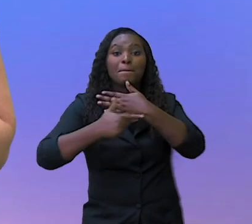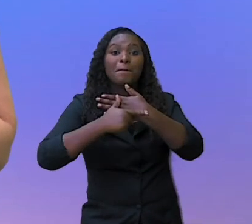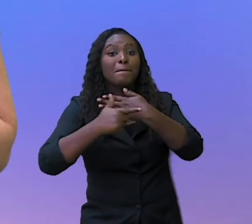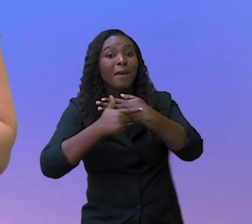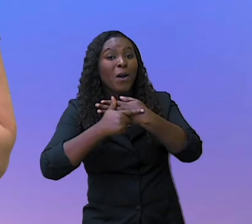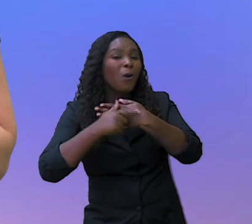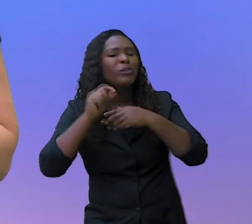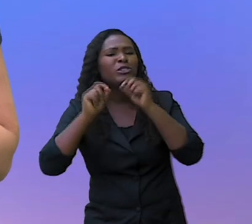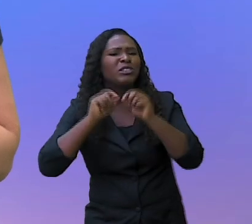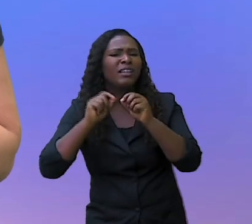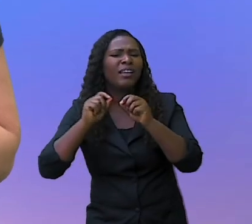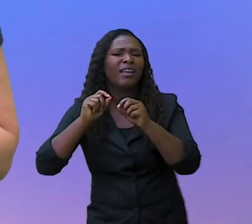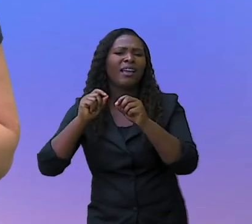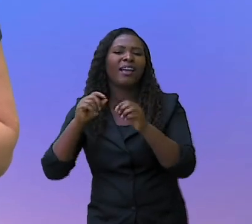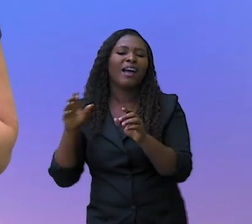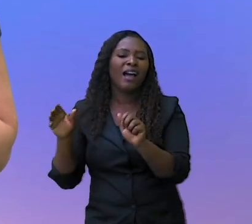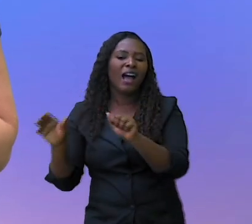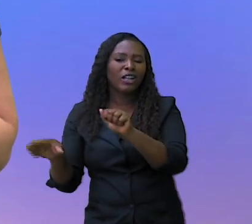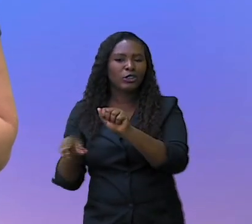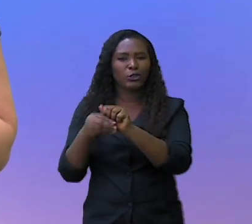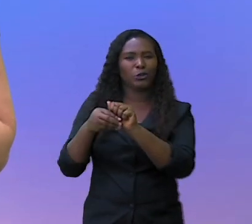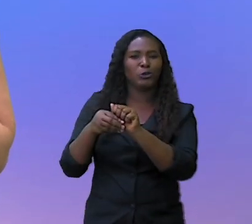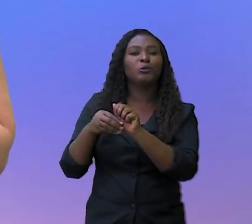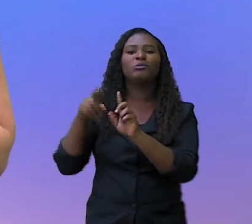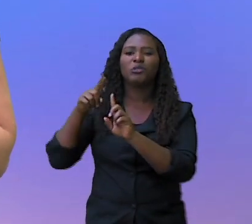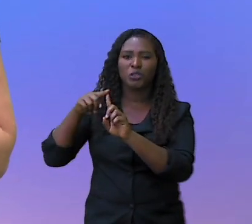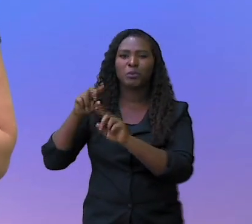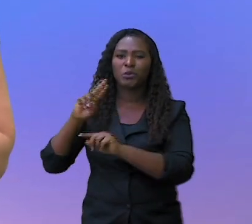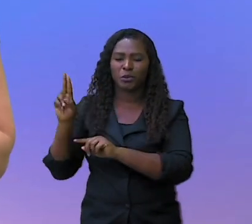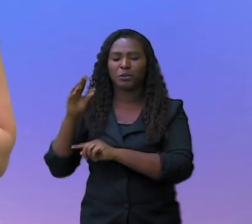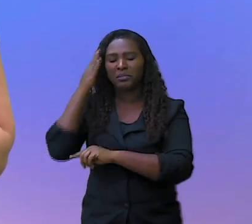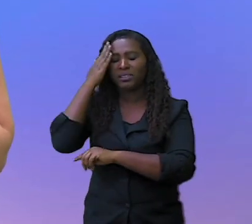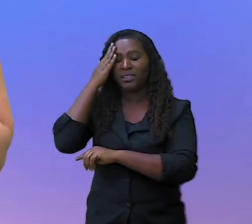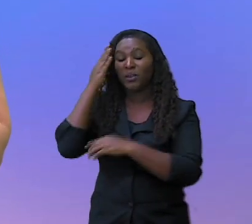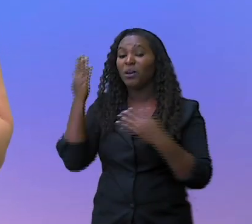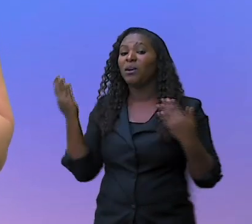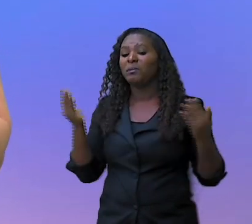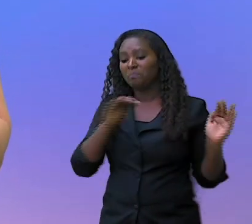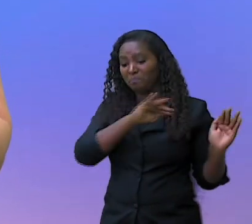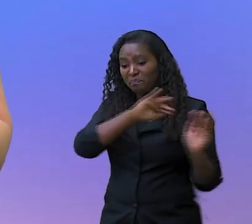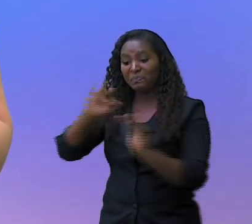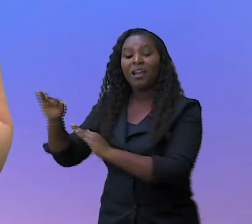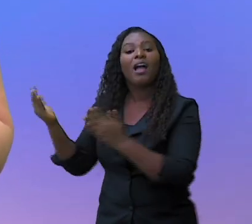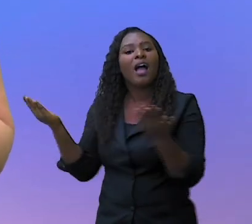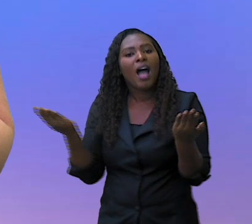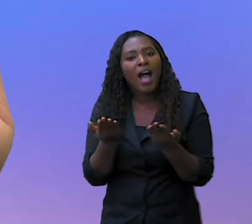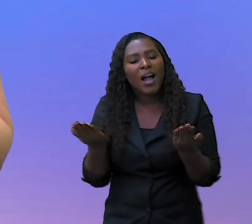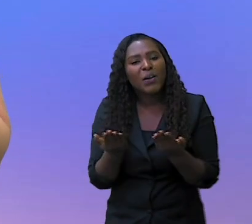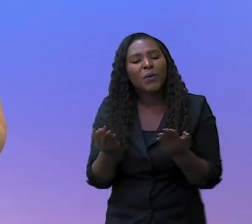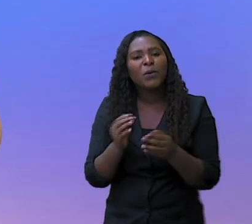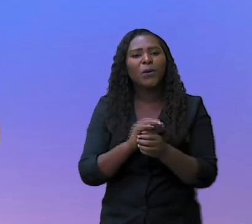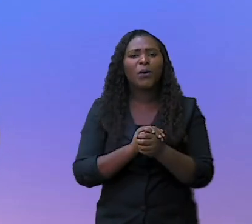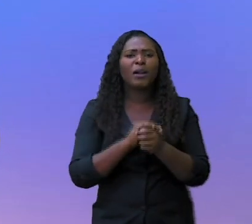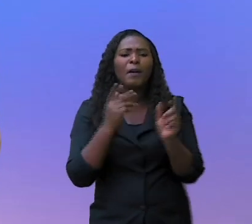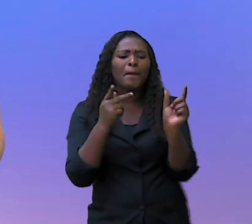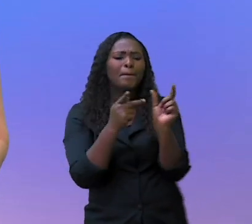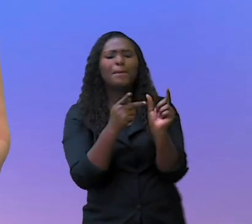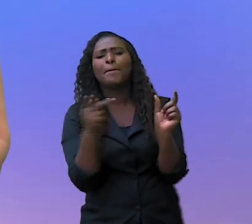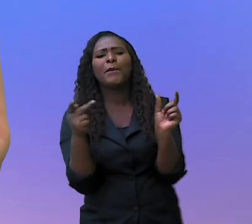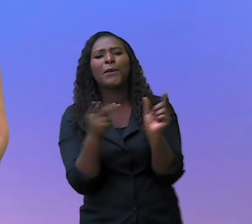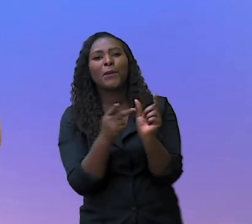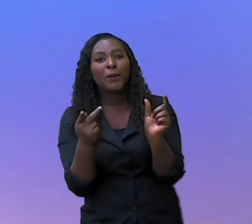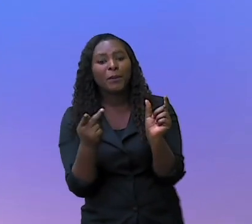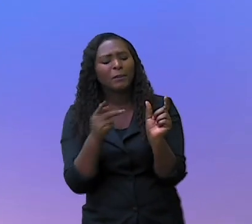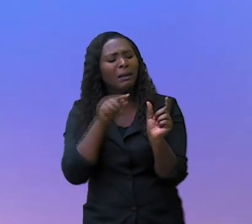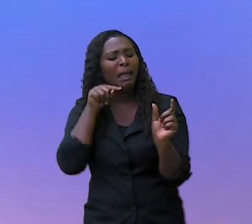adnominal. Agora, falaremos um pouco sobre os pronomes. Sim, os pronomes são aqueles termos que podem